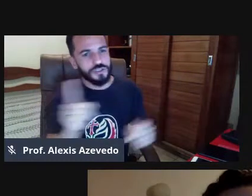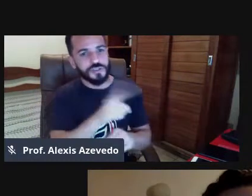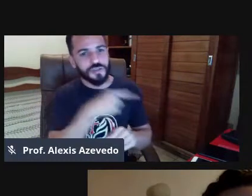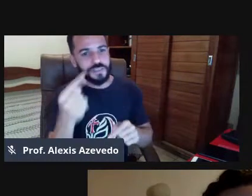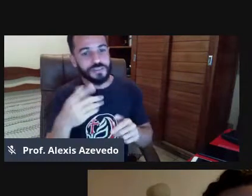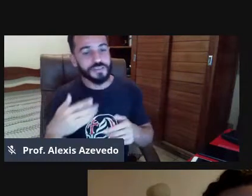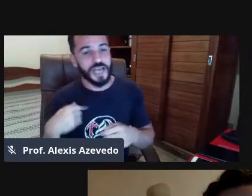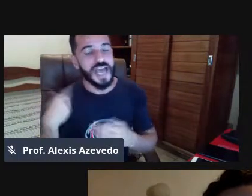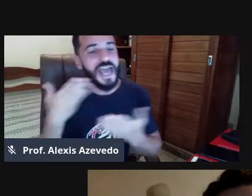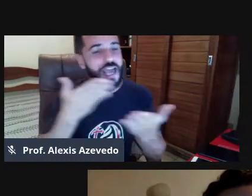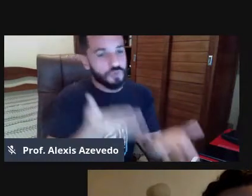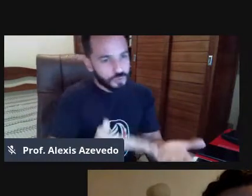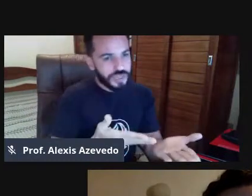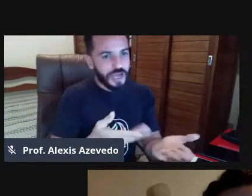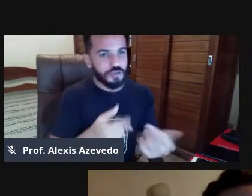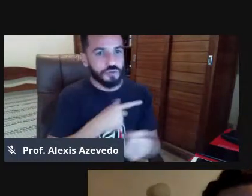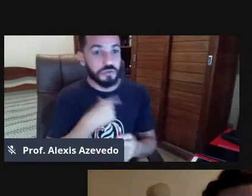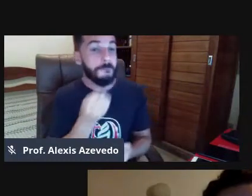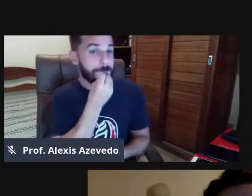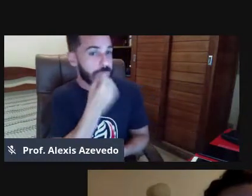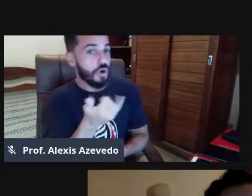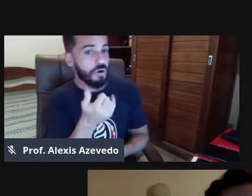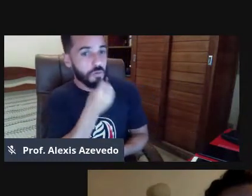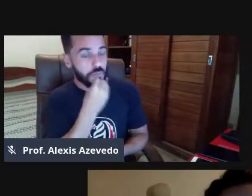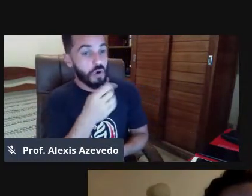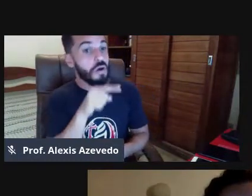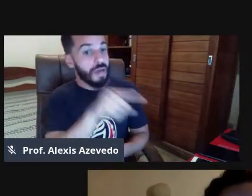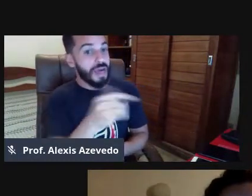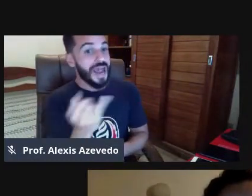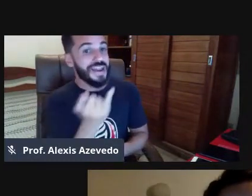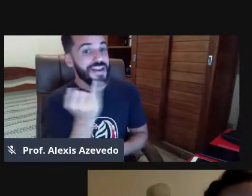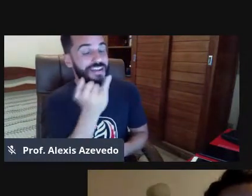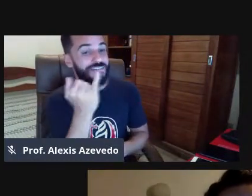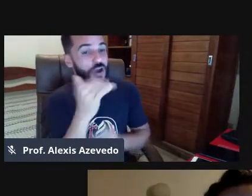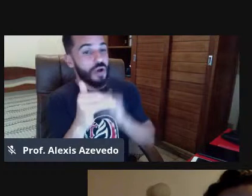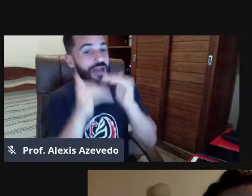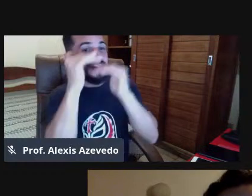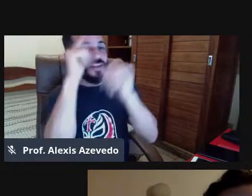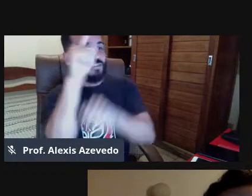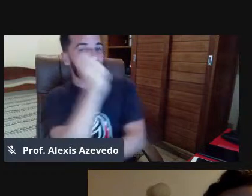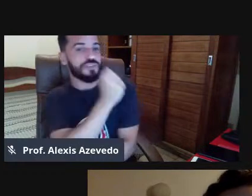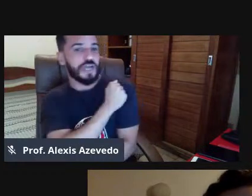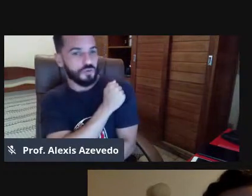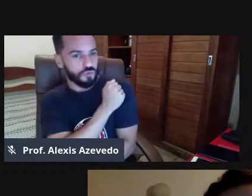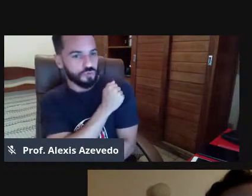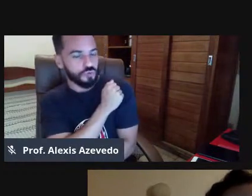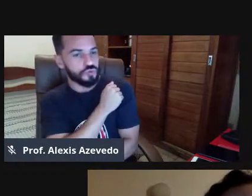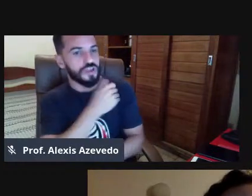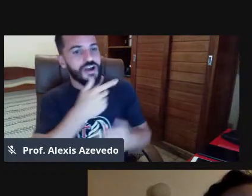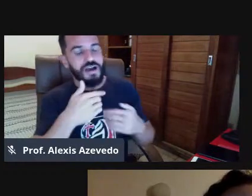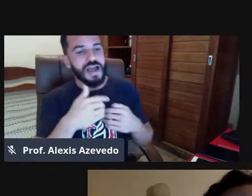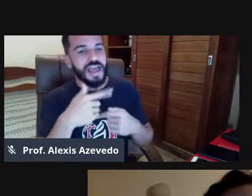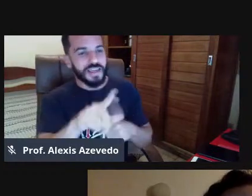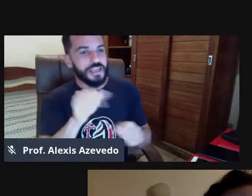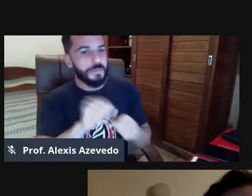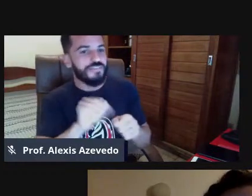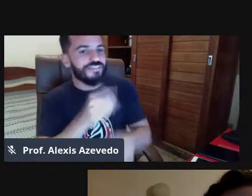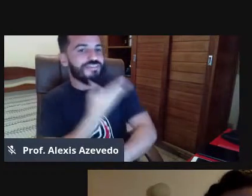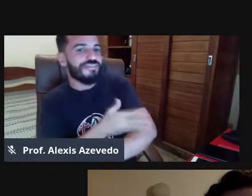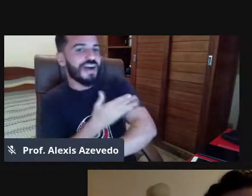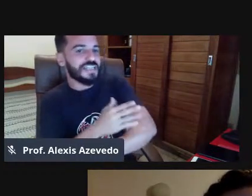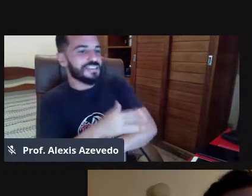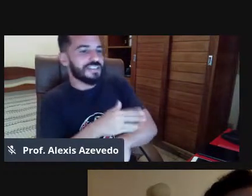assim, tem sido fantástico, assim, o nível dos alunos que nós temos formado e que tem atuado, né, em